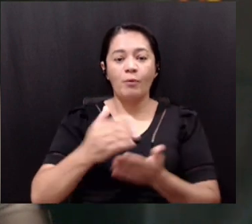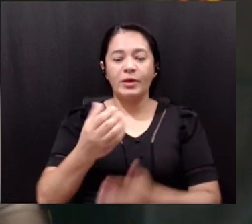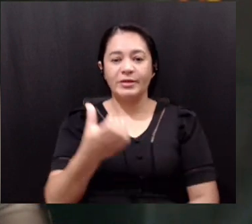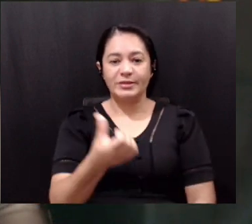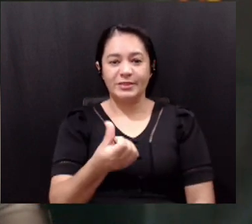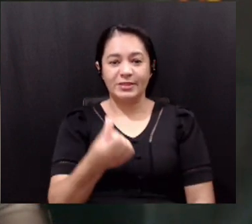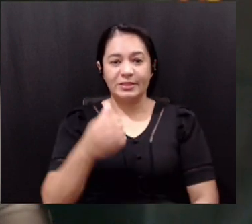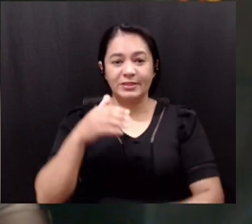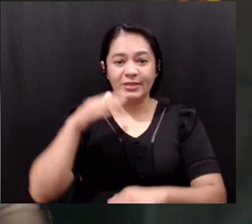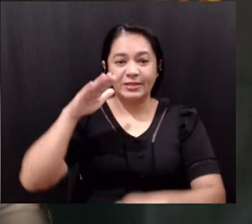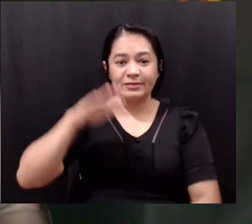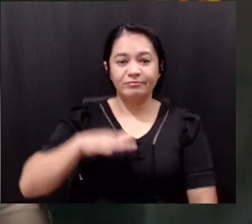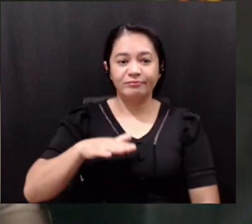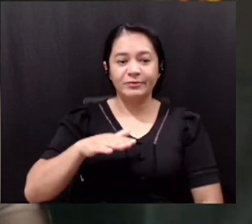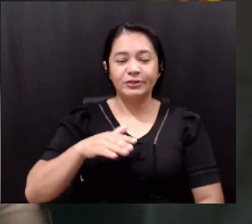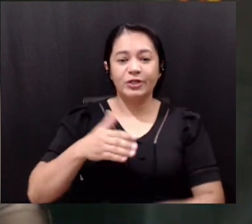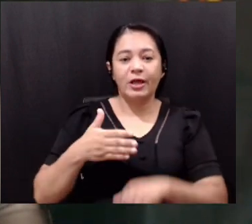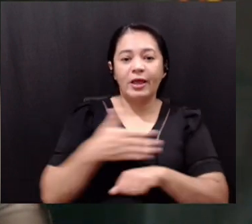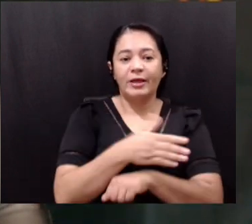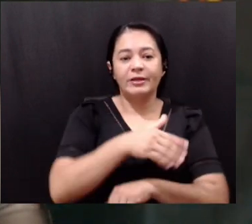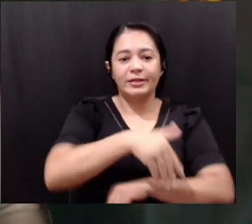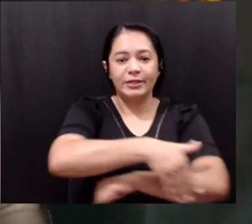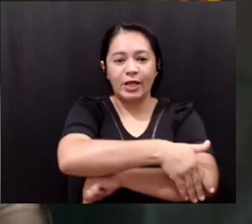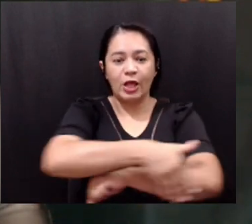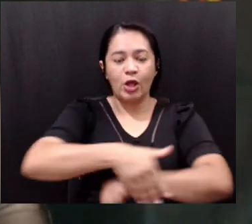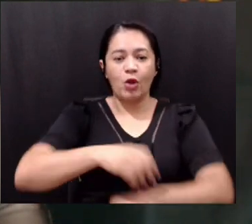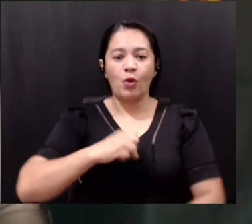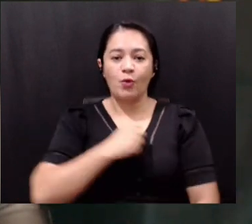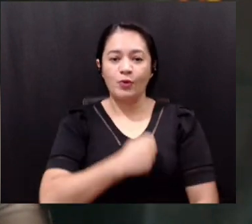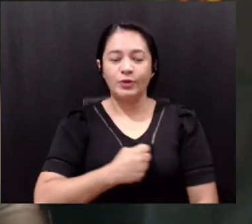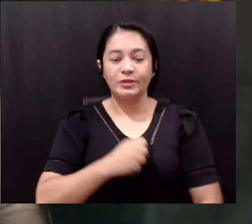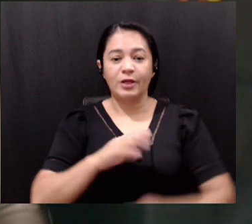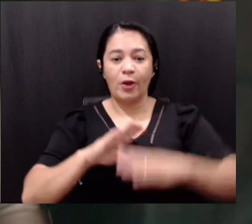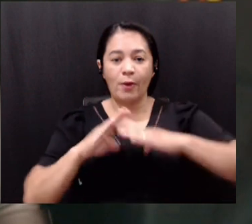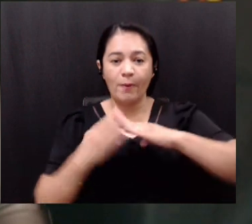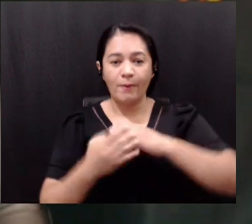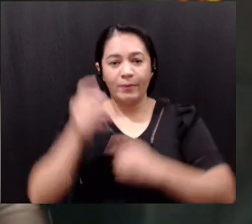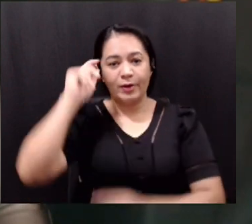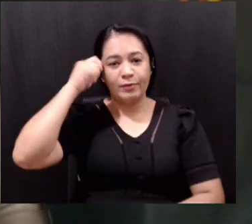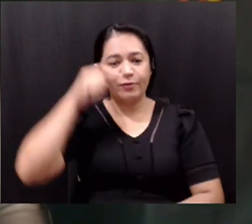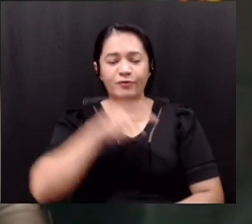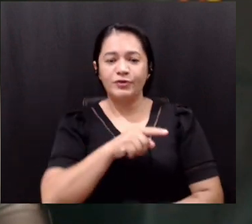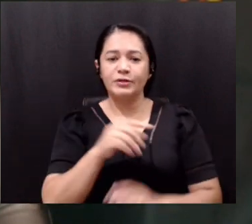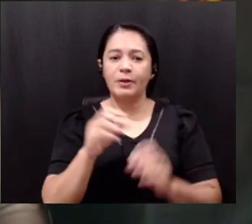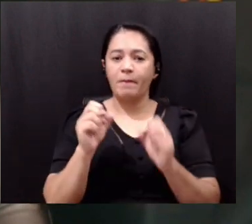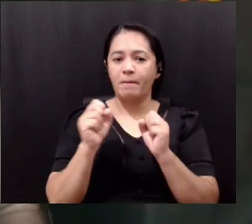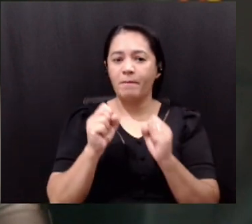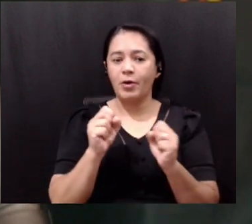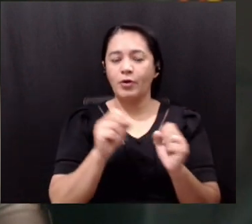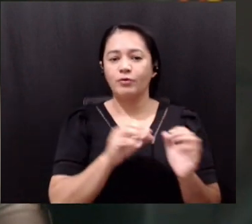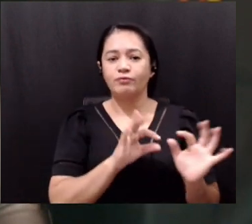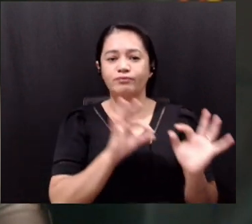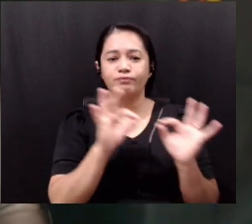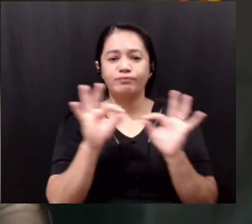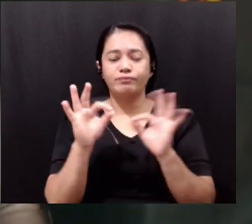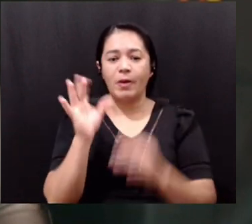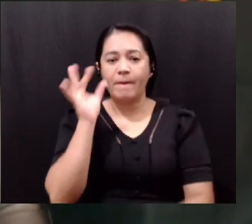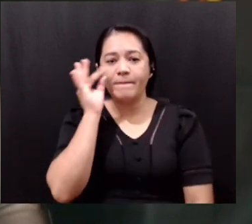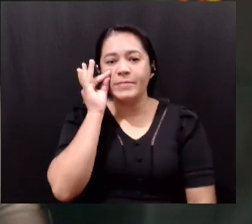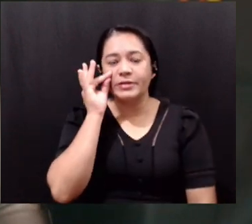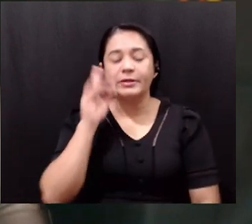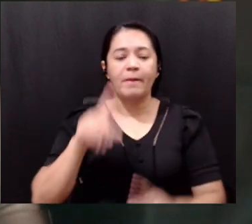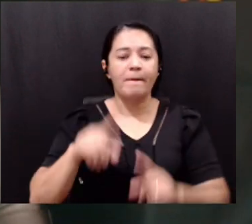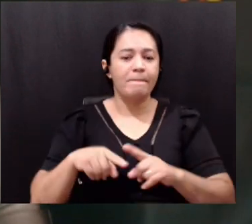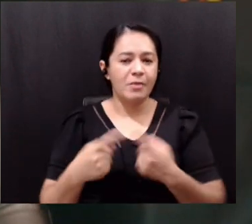da Saudade, 1004, bairro Ponte Preta. Você pode acompanhar presencialmente, mas se não der, você tem a opção também